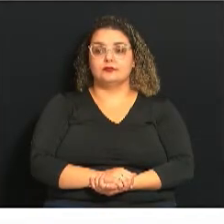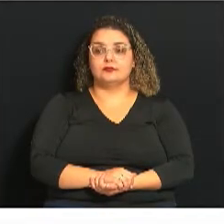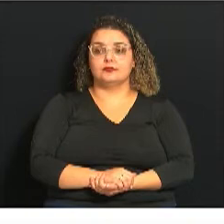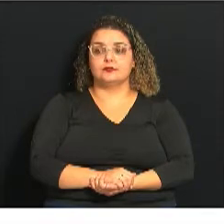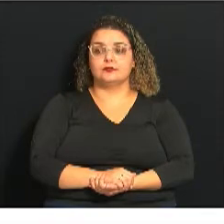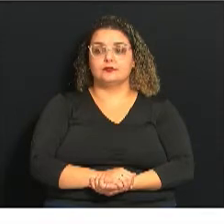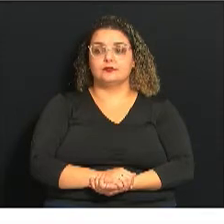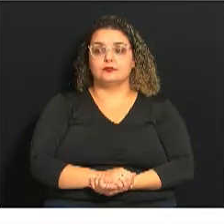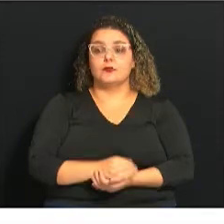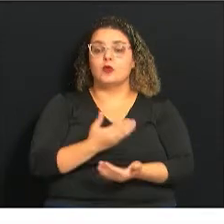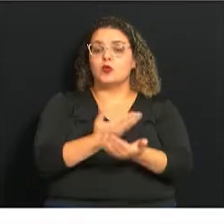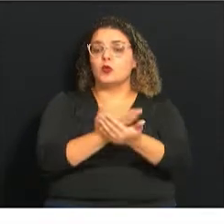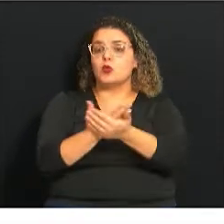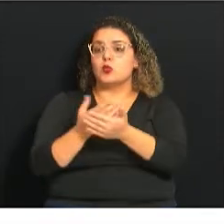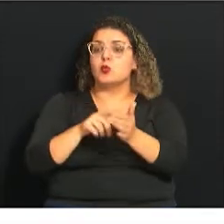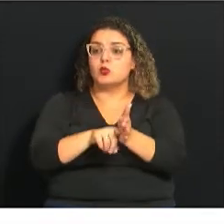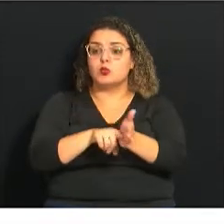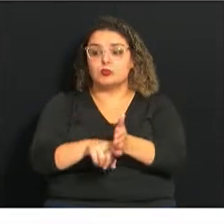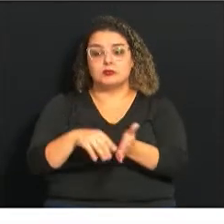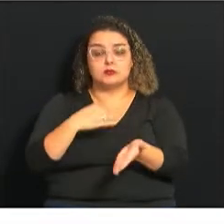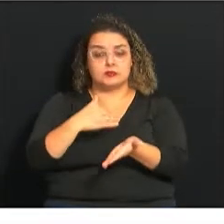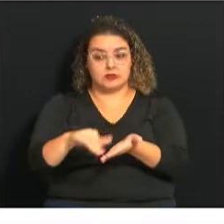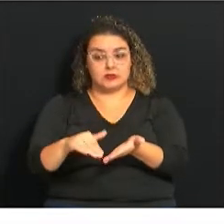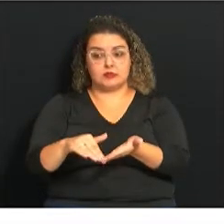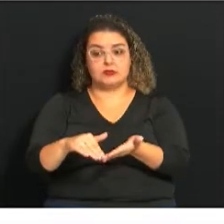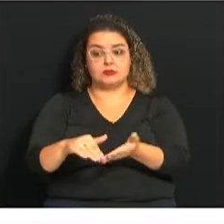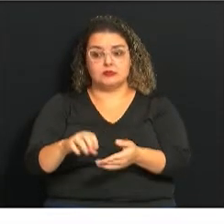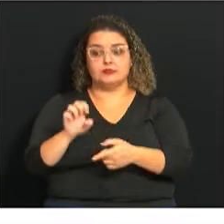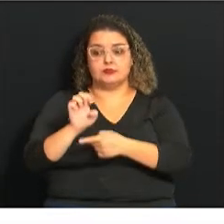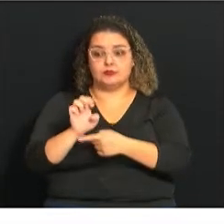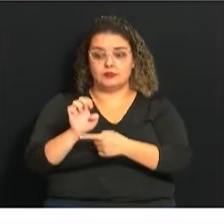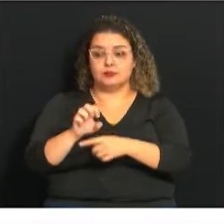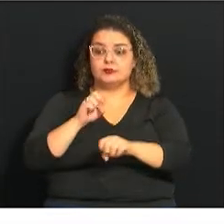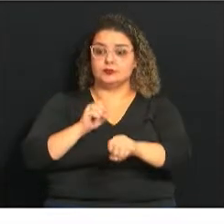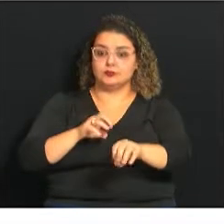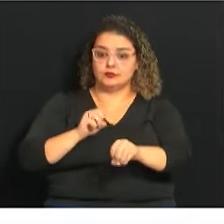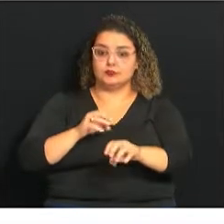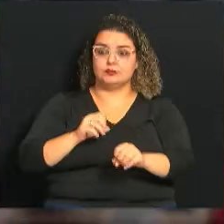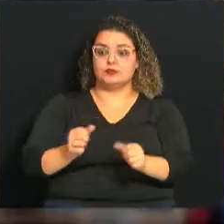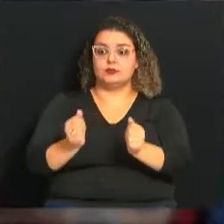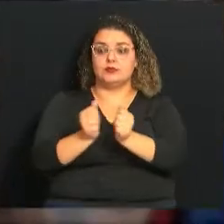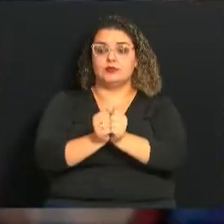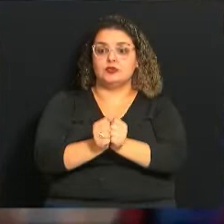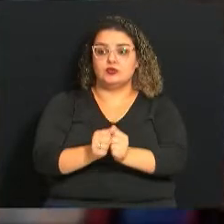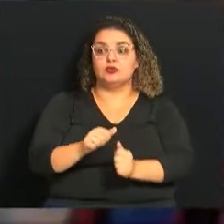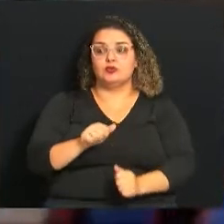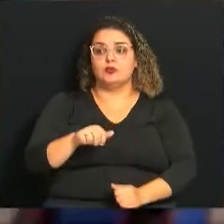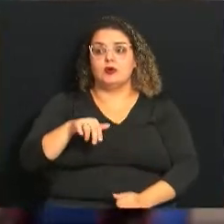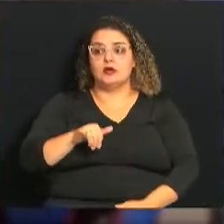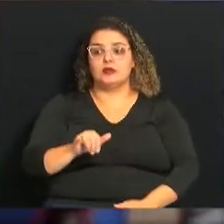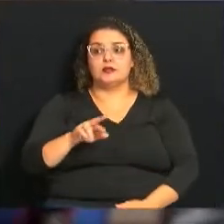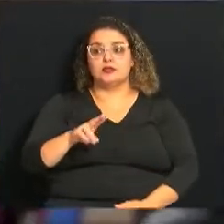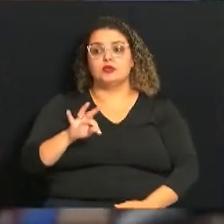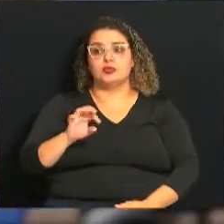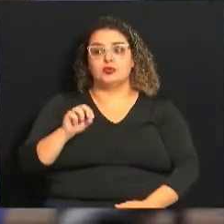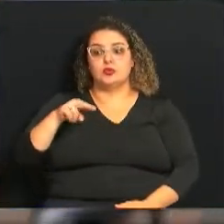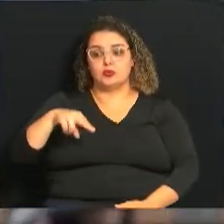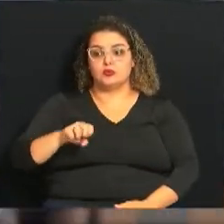Um estudo feito pela Secretaria Estadual de Educação e o Instituto Ayrton Senna revelou que a pandemia